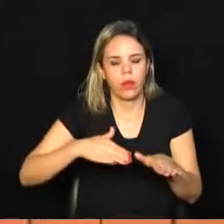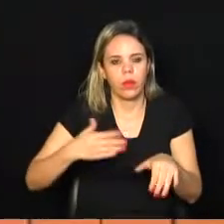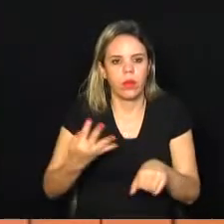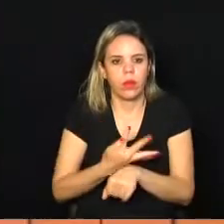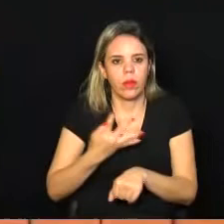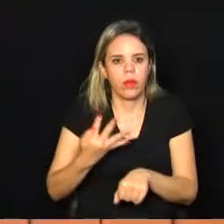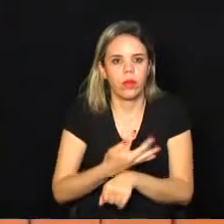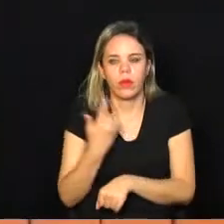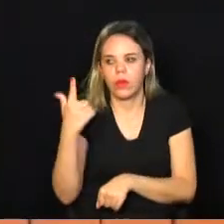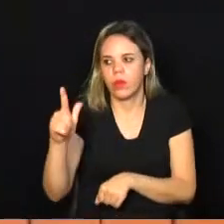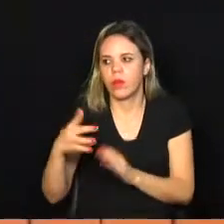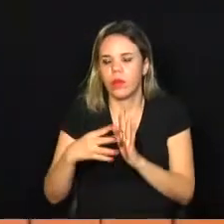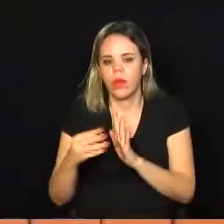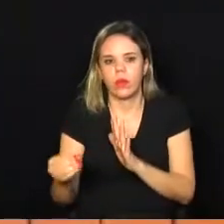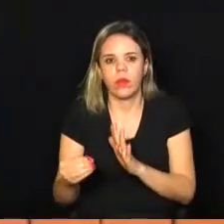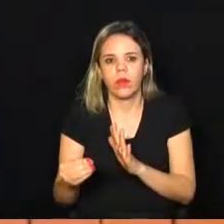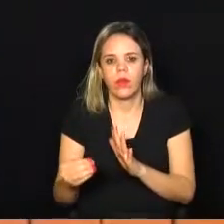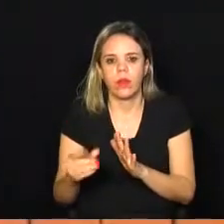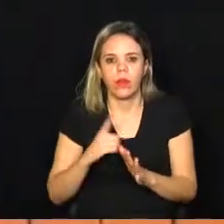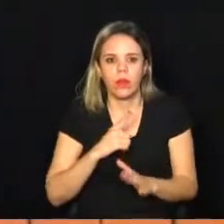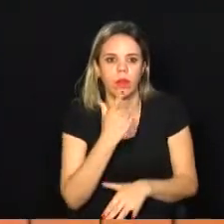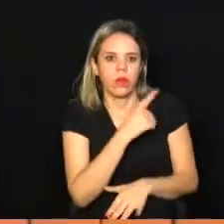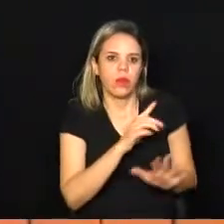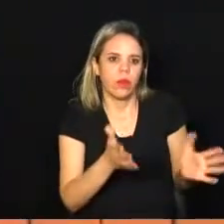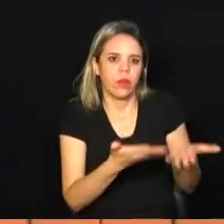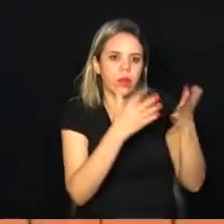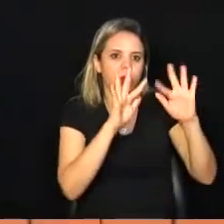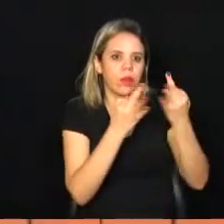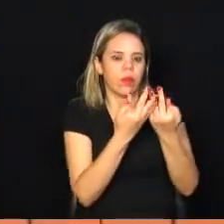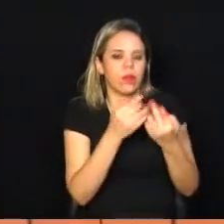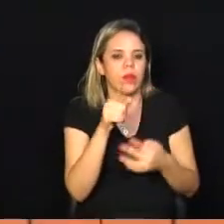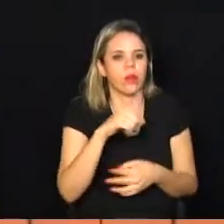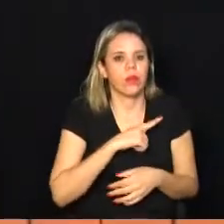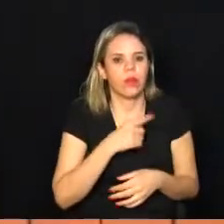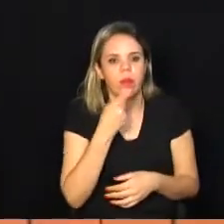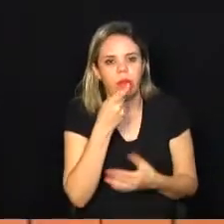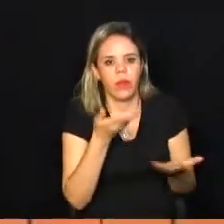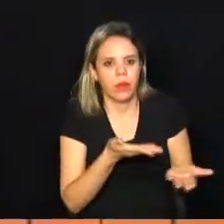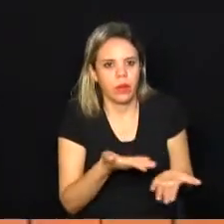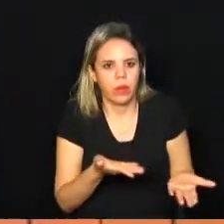por outras modalidades, tinha o incentivo dos pais que você citou